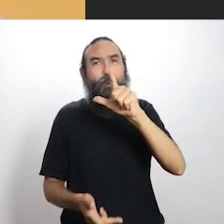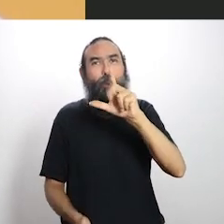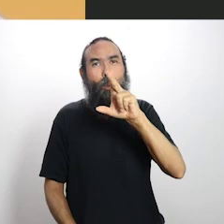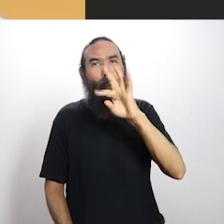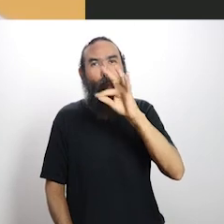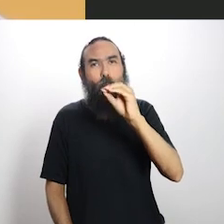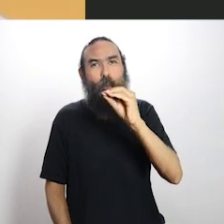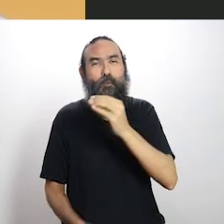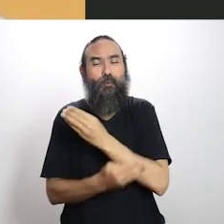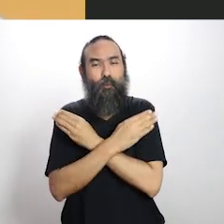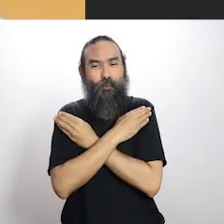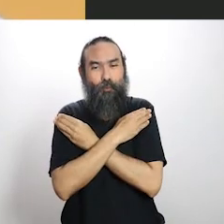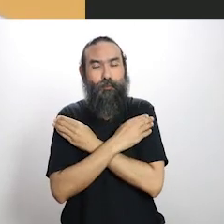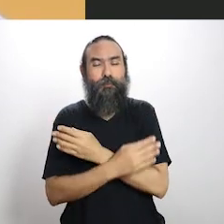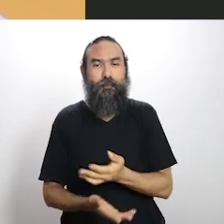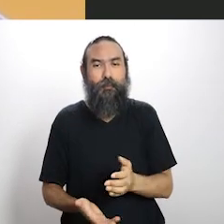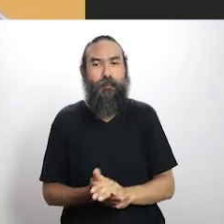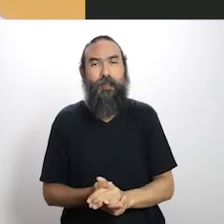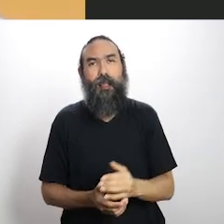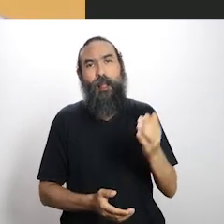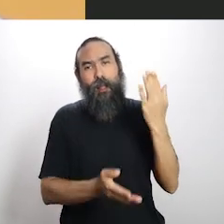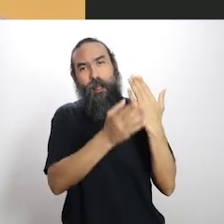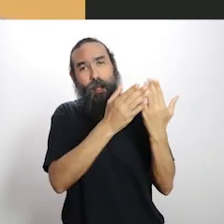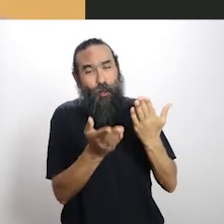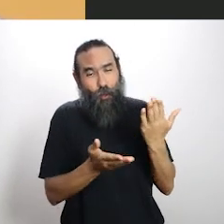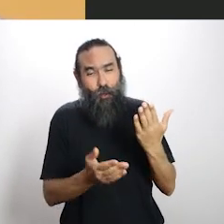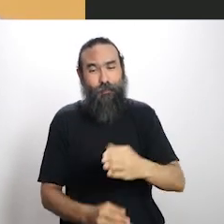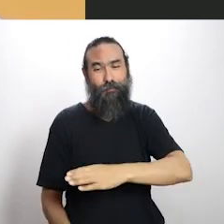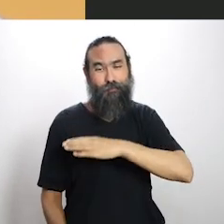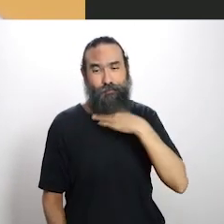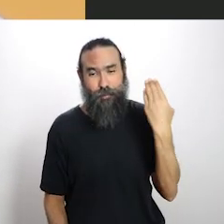é isso Juliano?